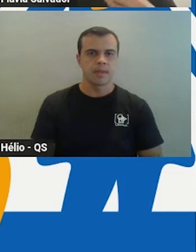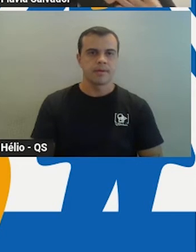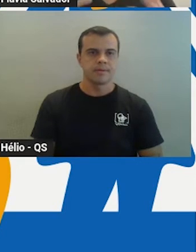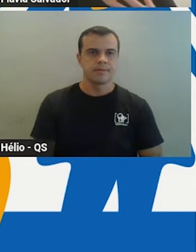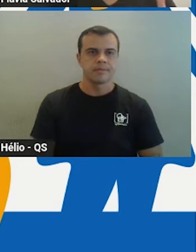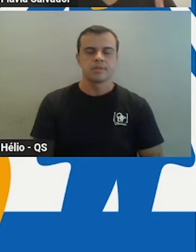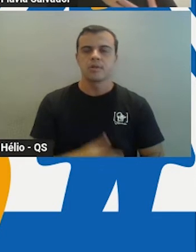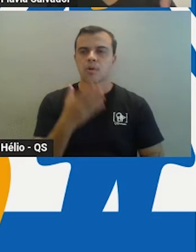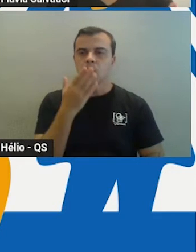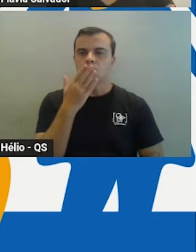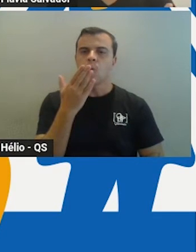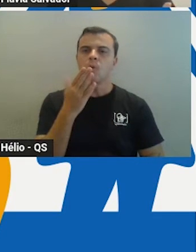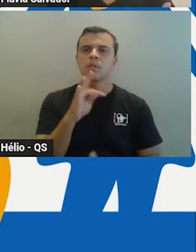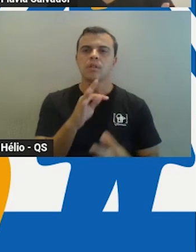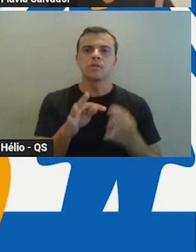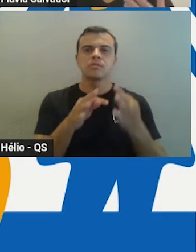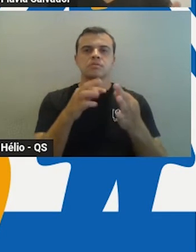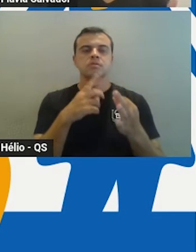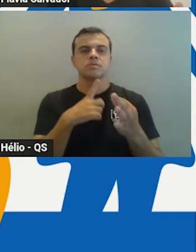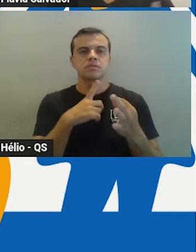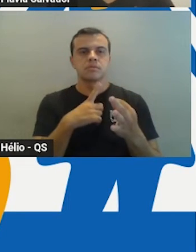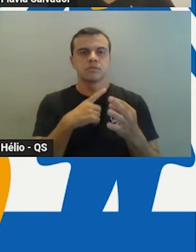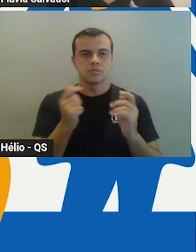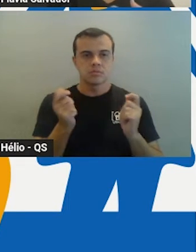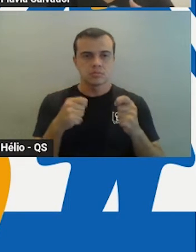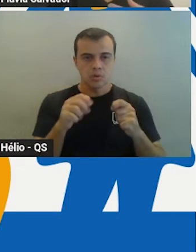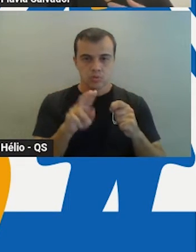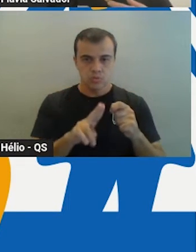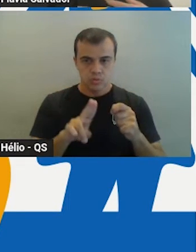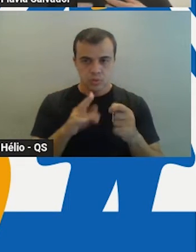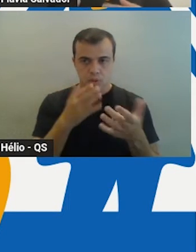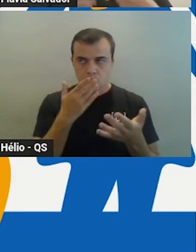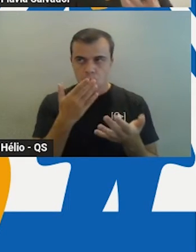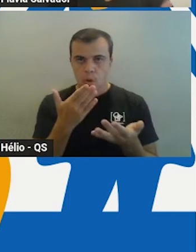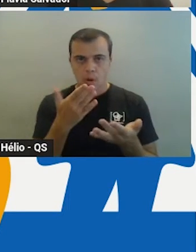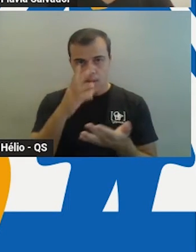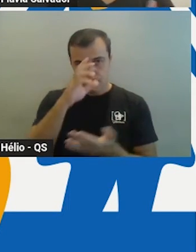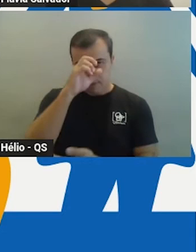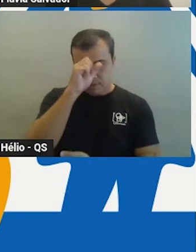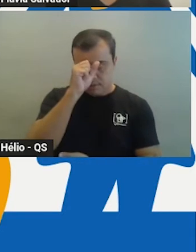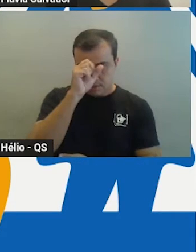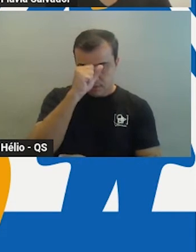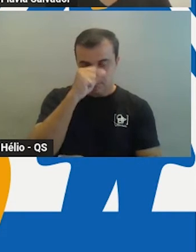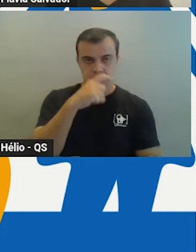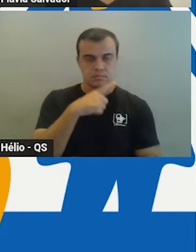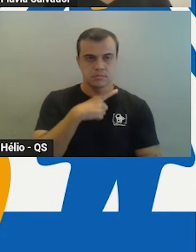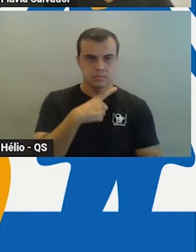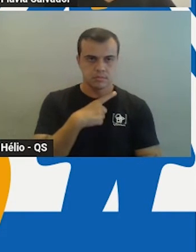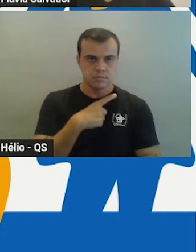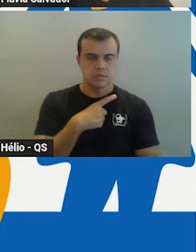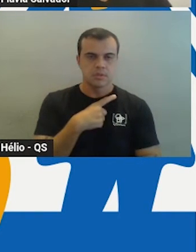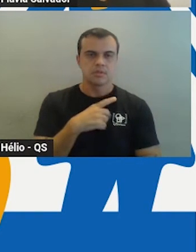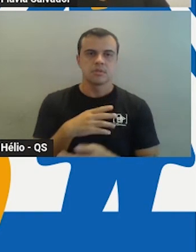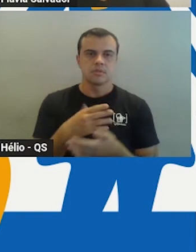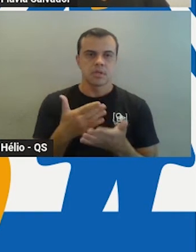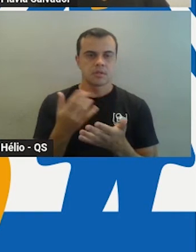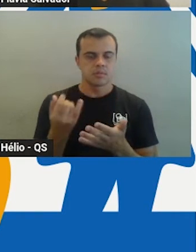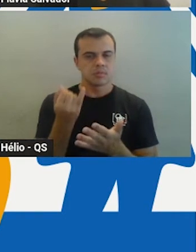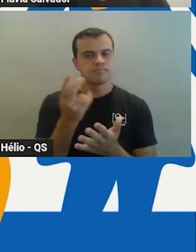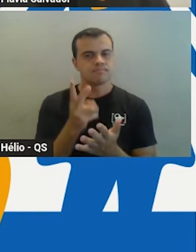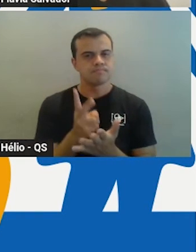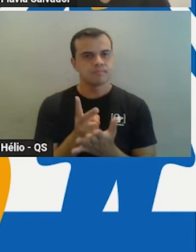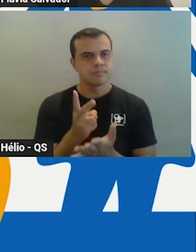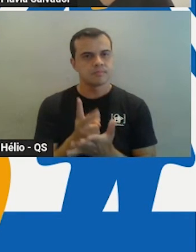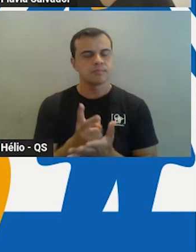Que tipo de tecnologia que eu posso usar, que tipo de aprendizado eu posso ter? E aí é muito engraçado,